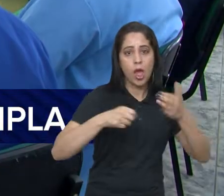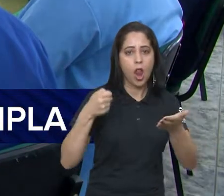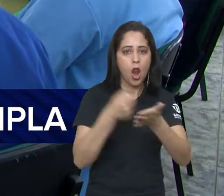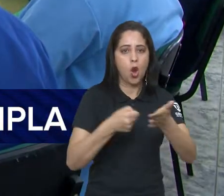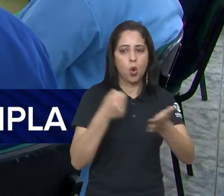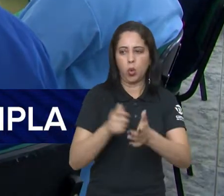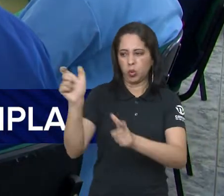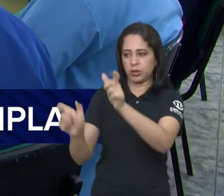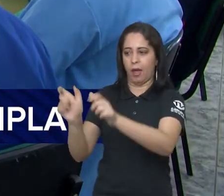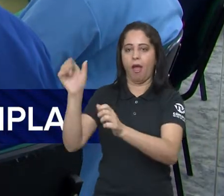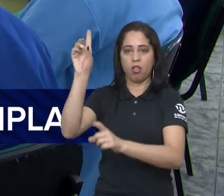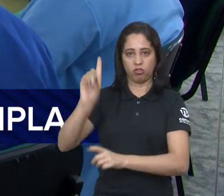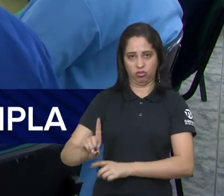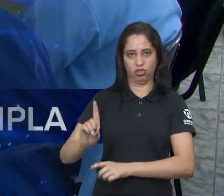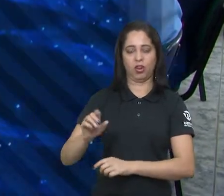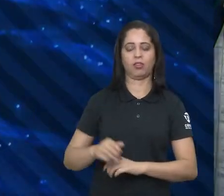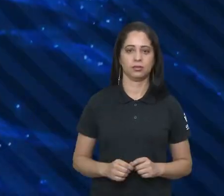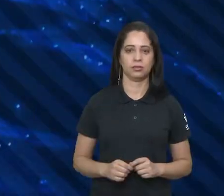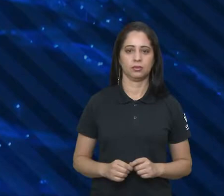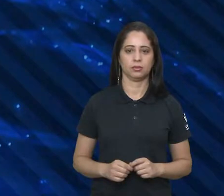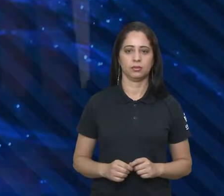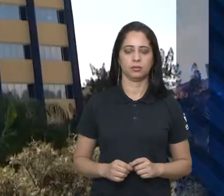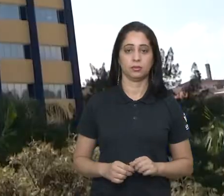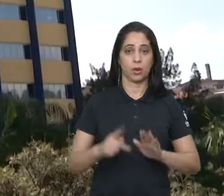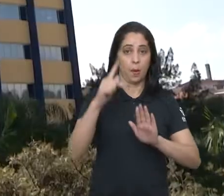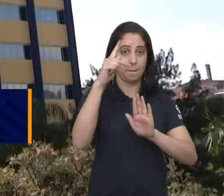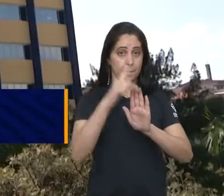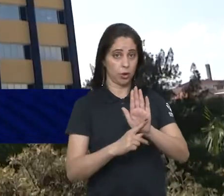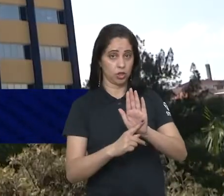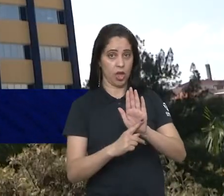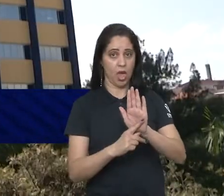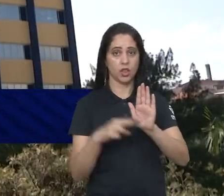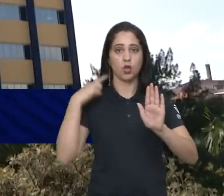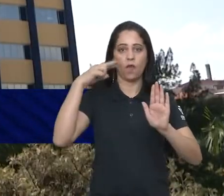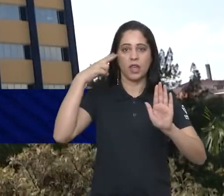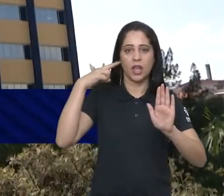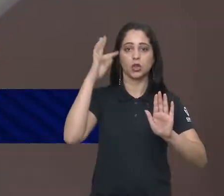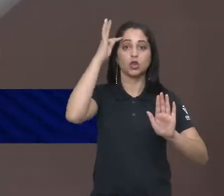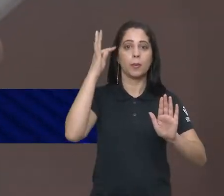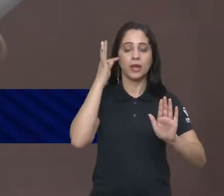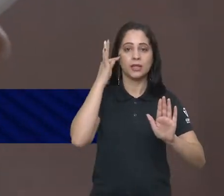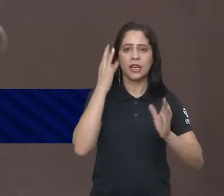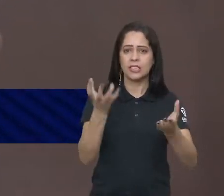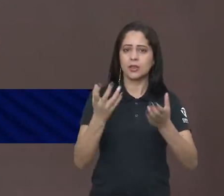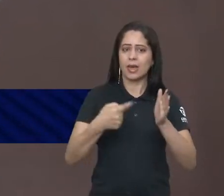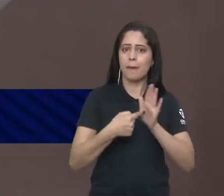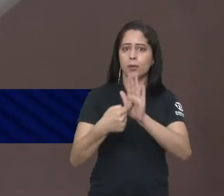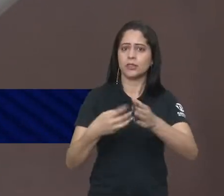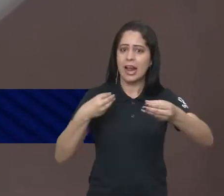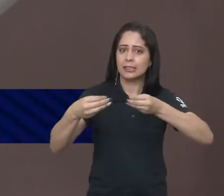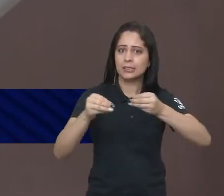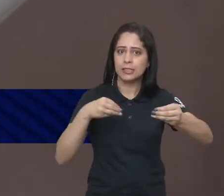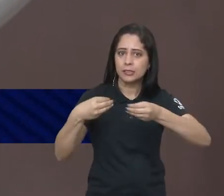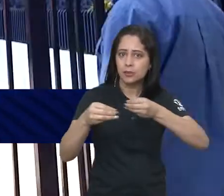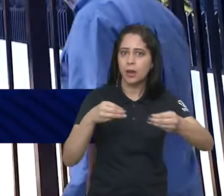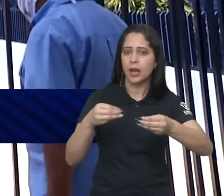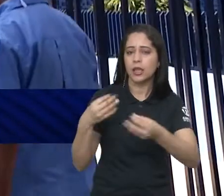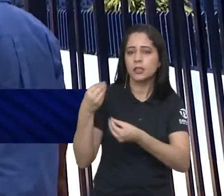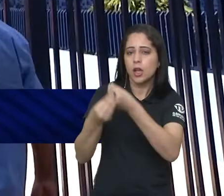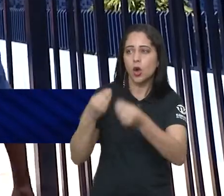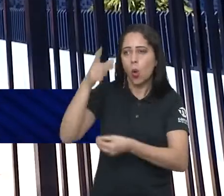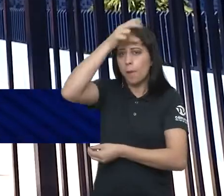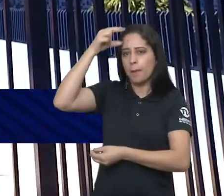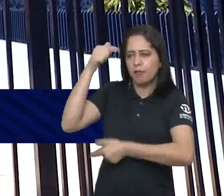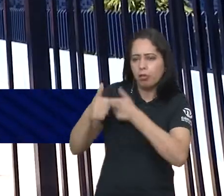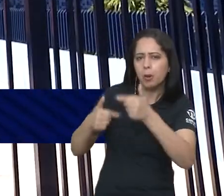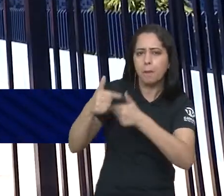direitos desta parcela da população. Projeto do vereador Tomás Henrique busca dar maior transparência ao trabalho